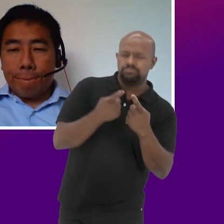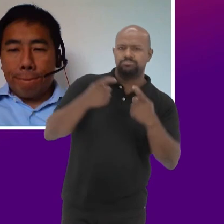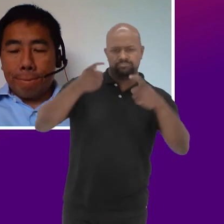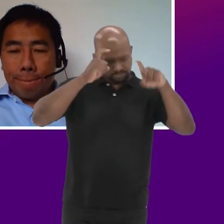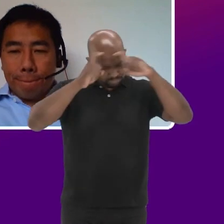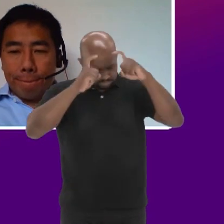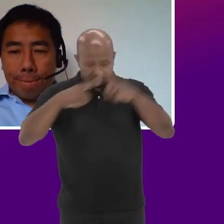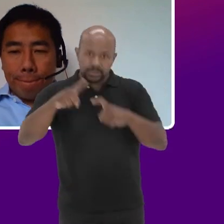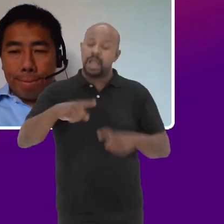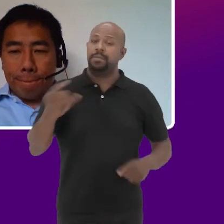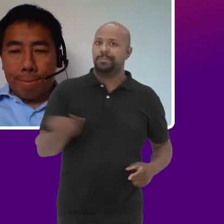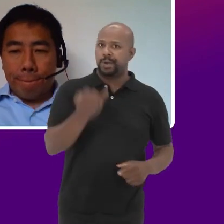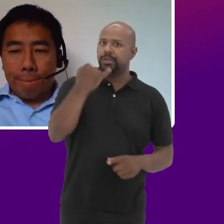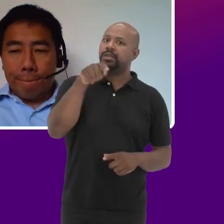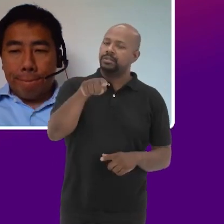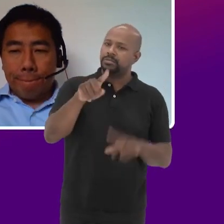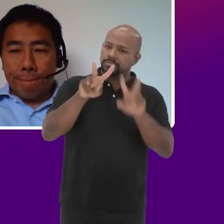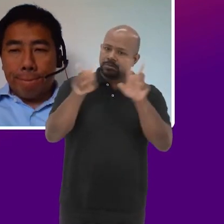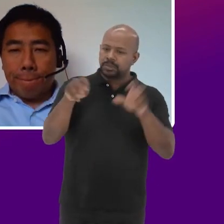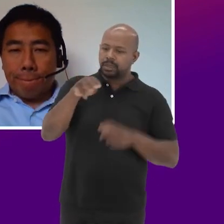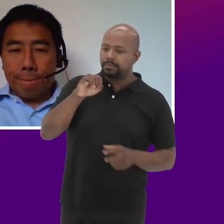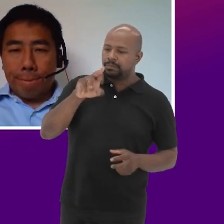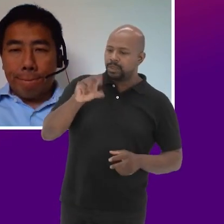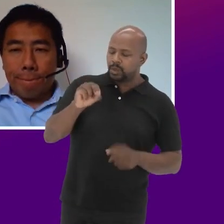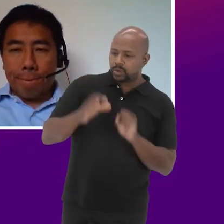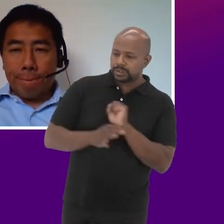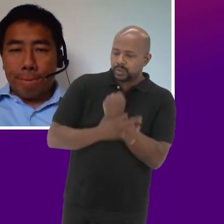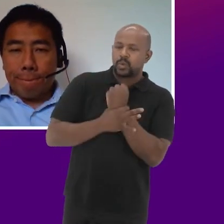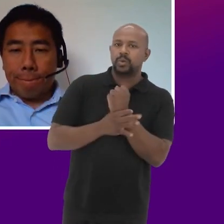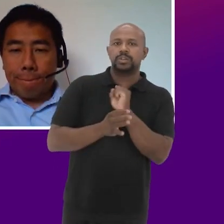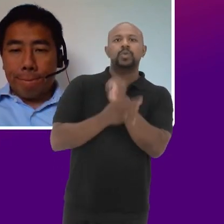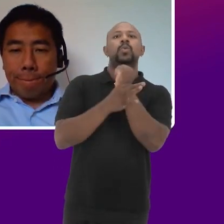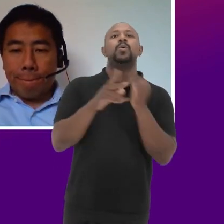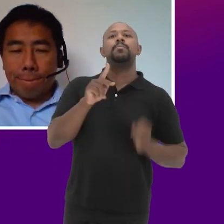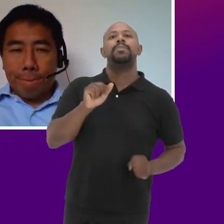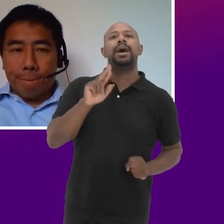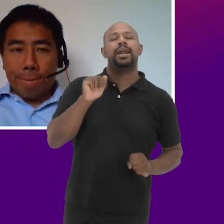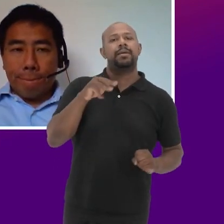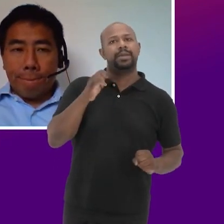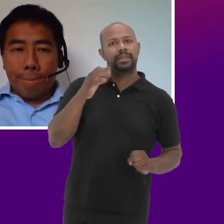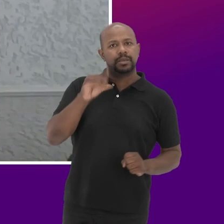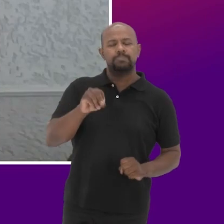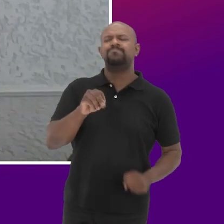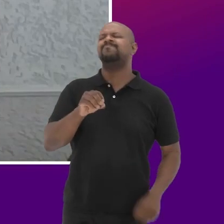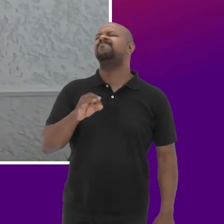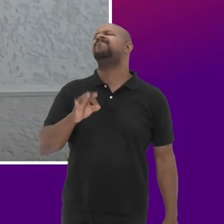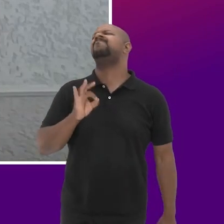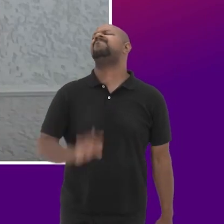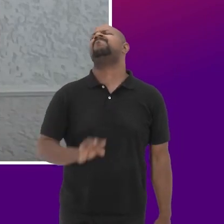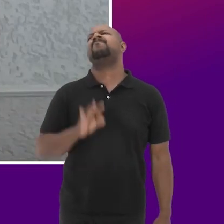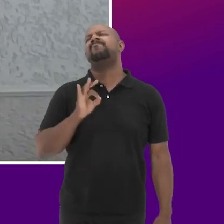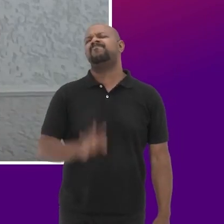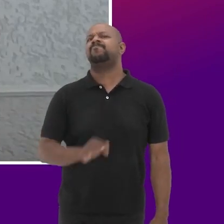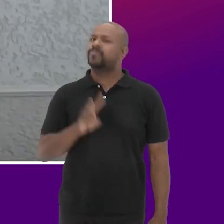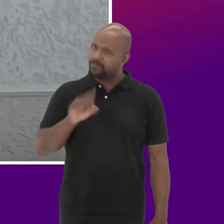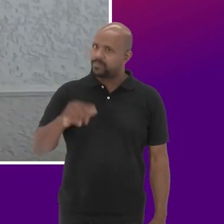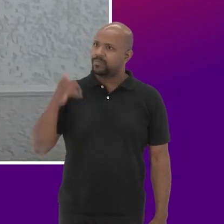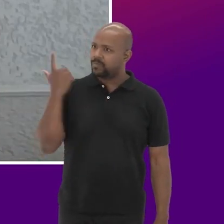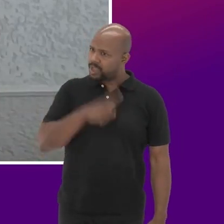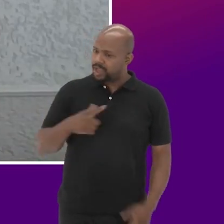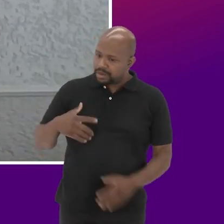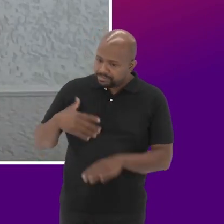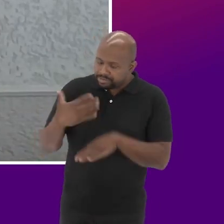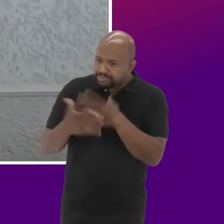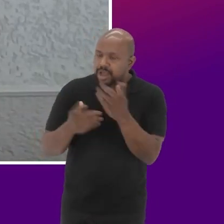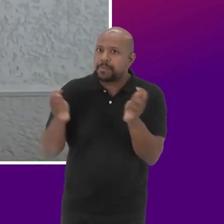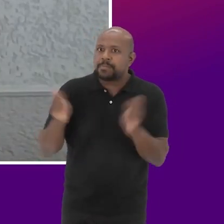muito importante, né, essa agenda de microseguros e seguros paramétricos, né, certamente ela vem aí como